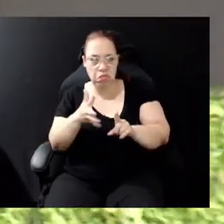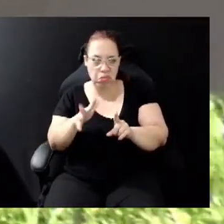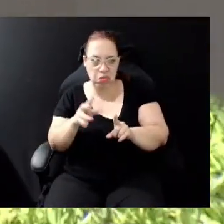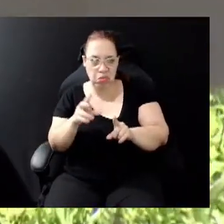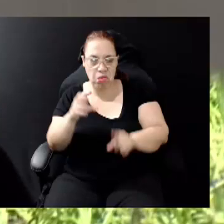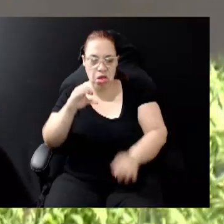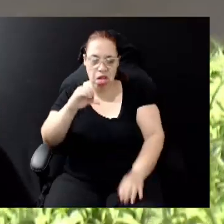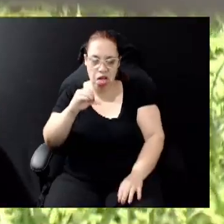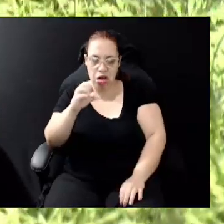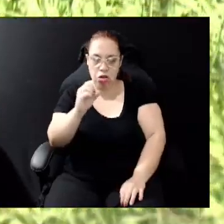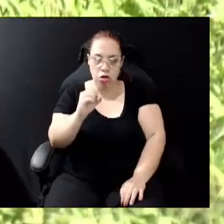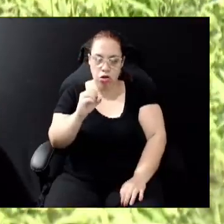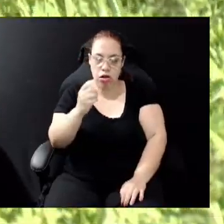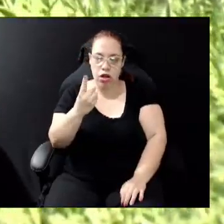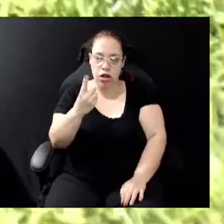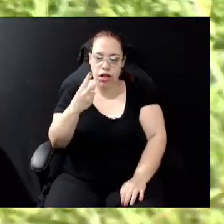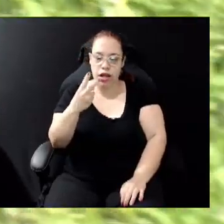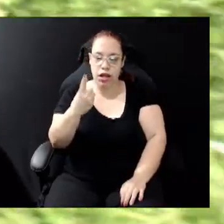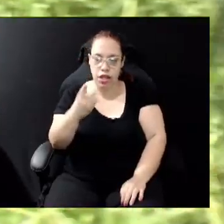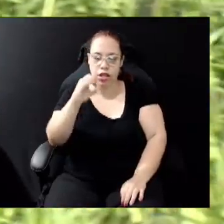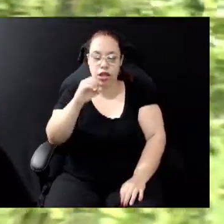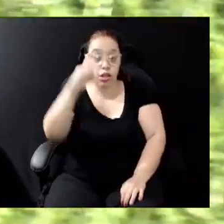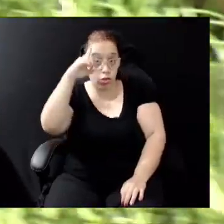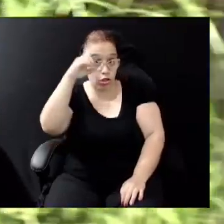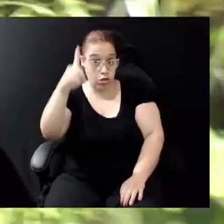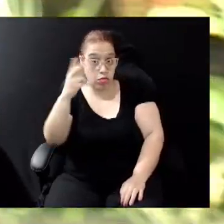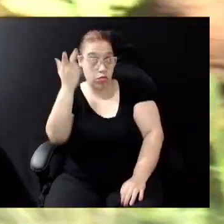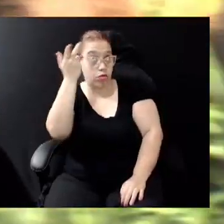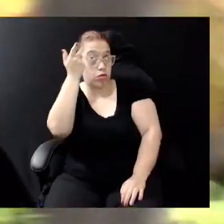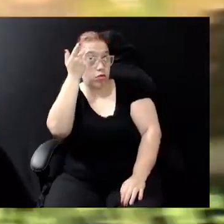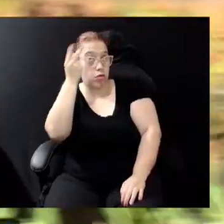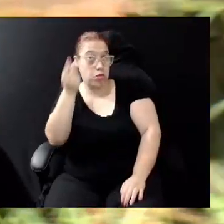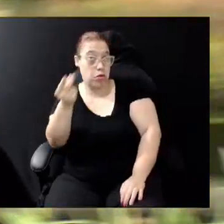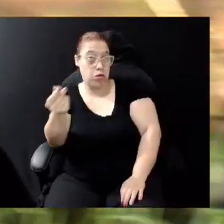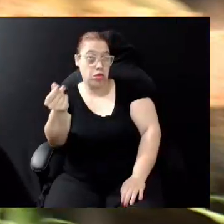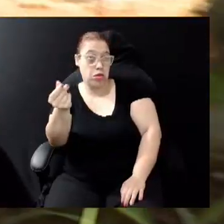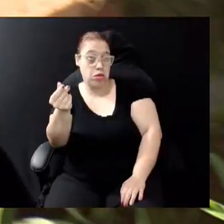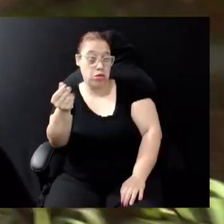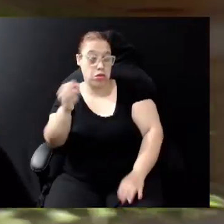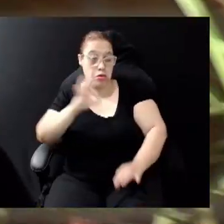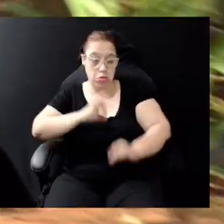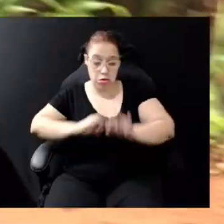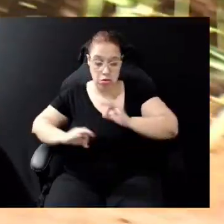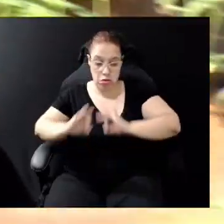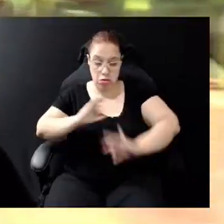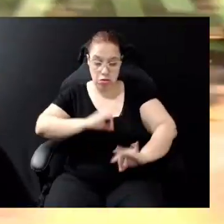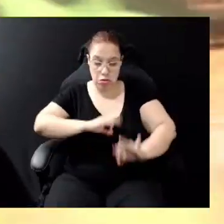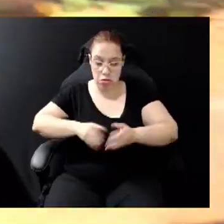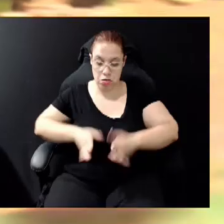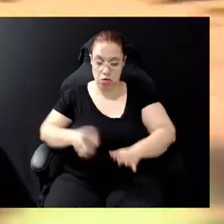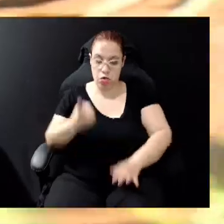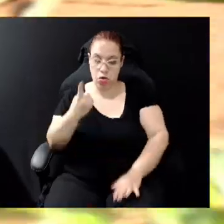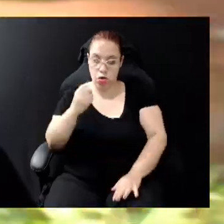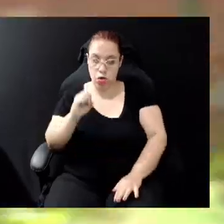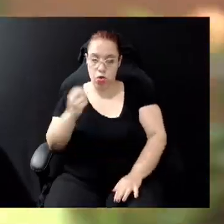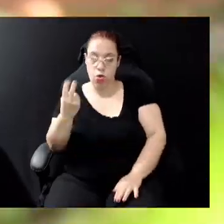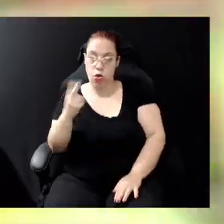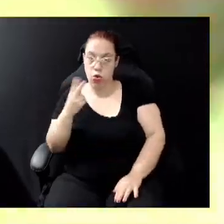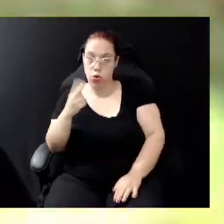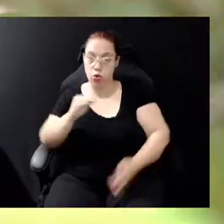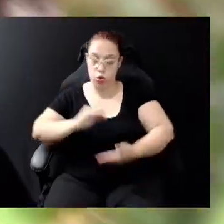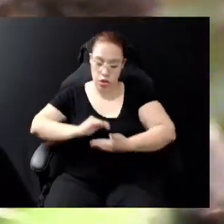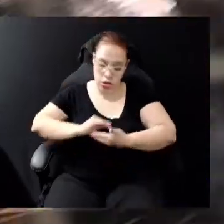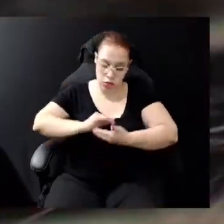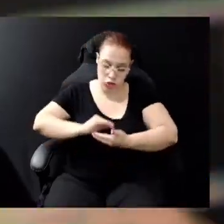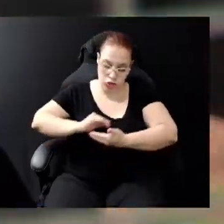a 110 dias. Normalmente, uma onça-pintada dá à luz a 1 ou 2 filhotes, podendo